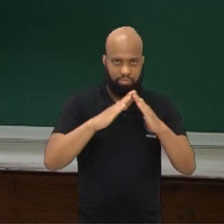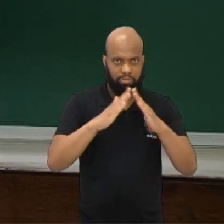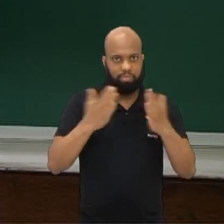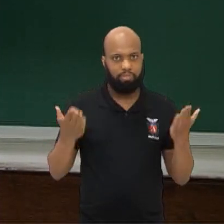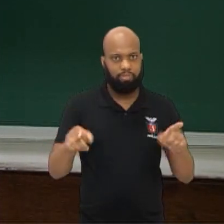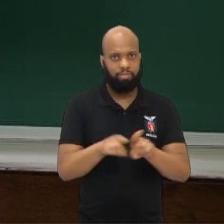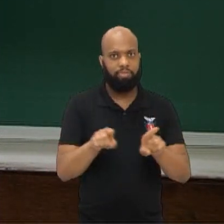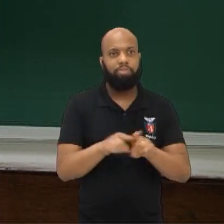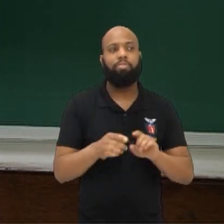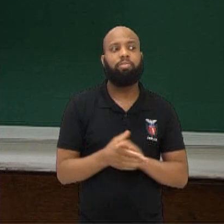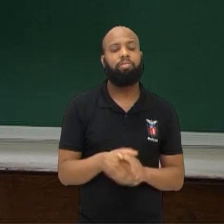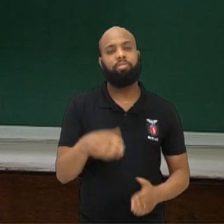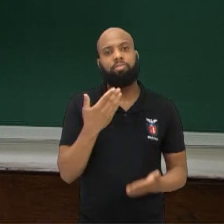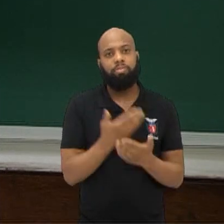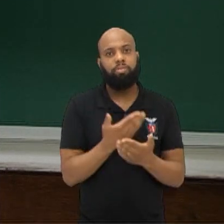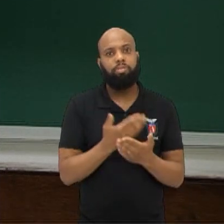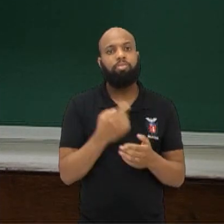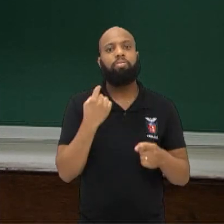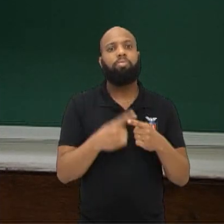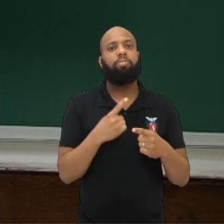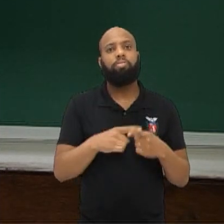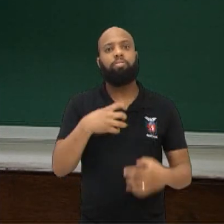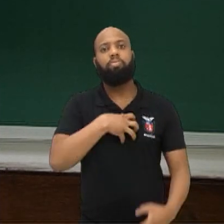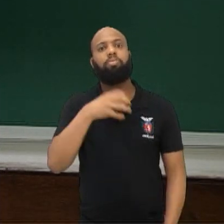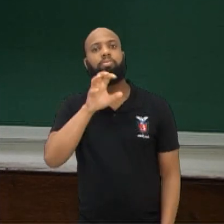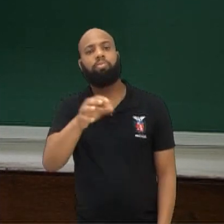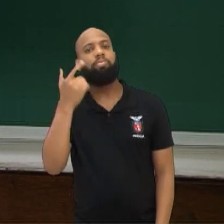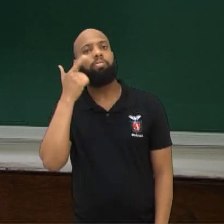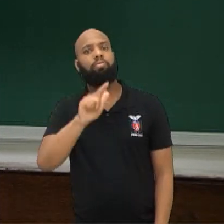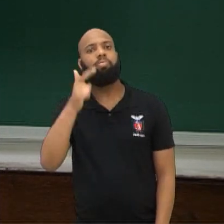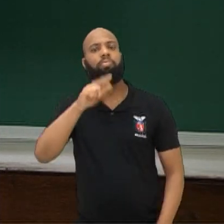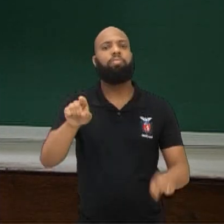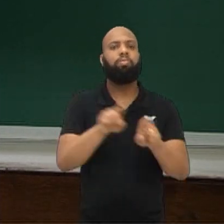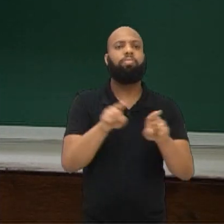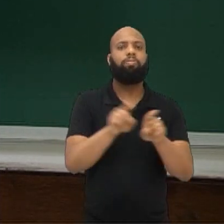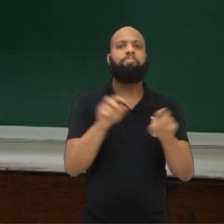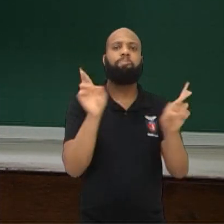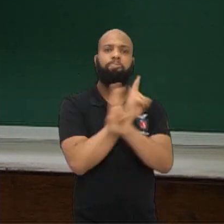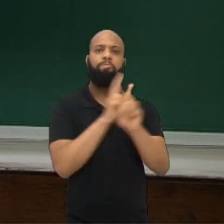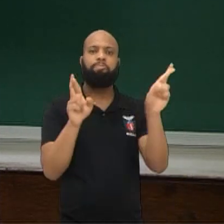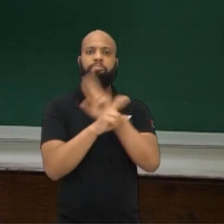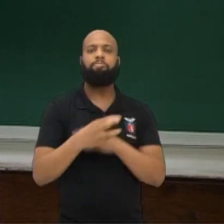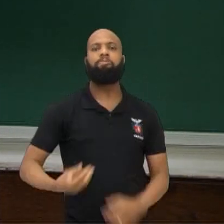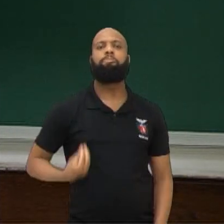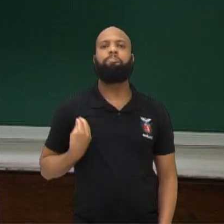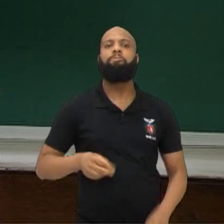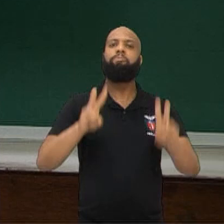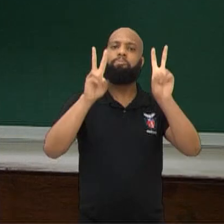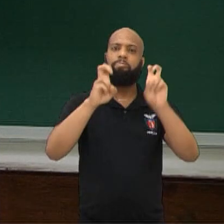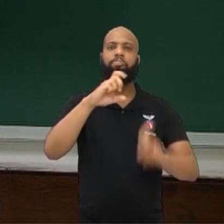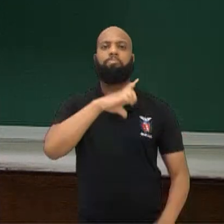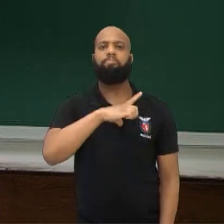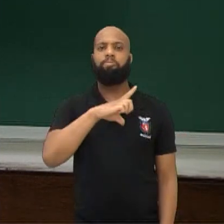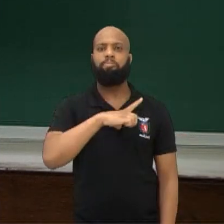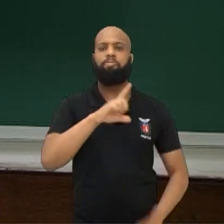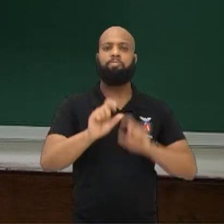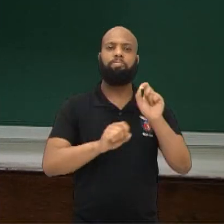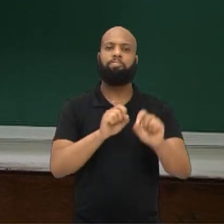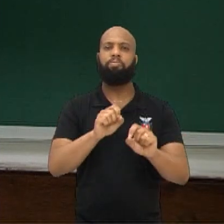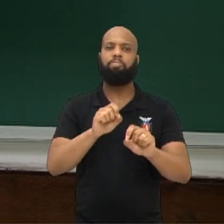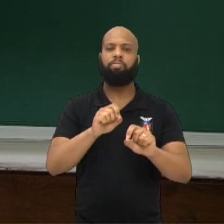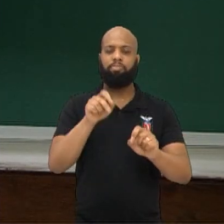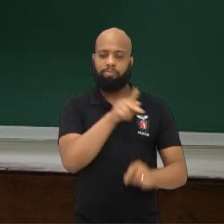sala de aula em casa, para que eu consiga vivenciar um assunto que